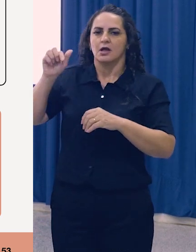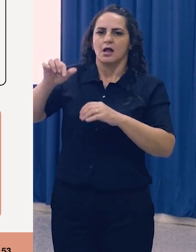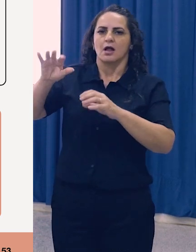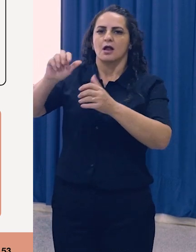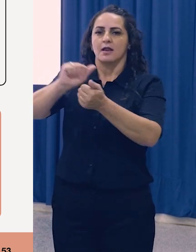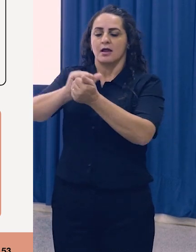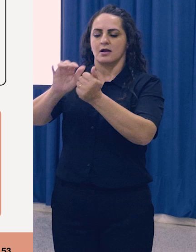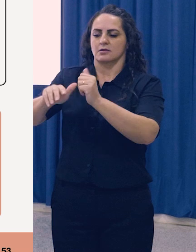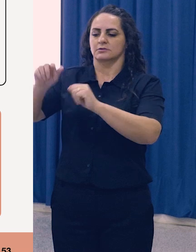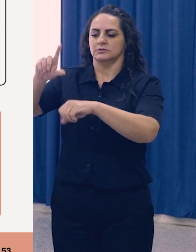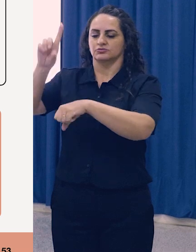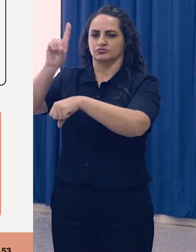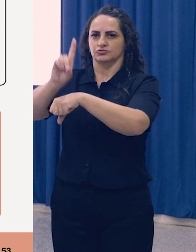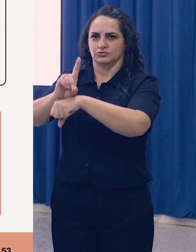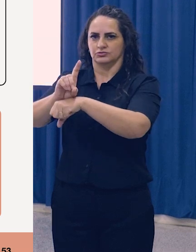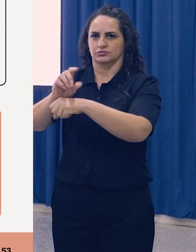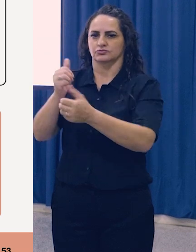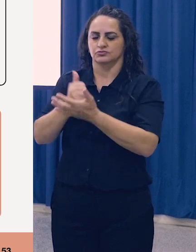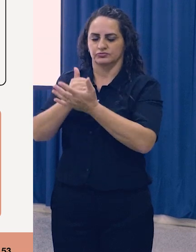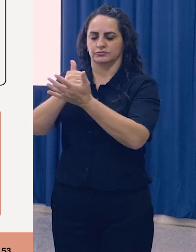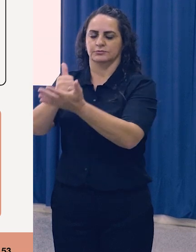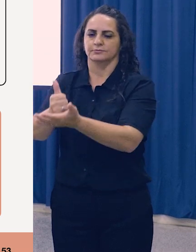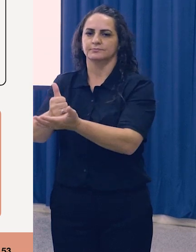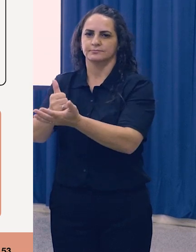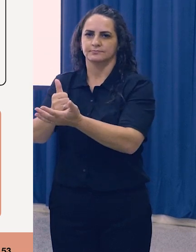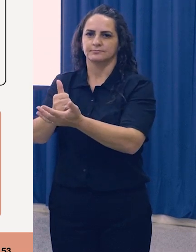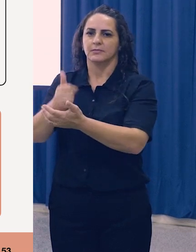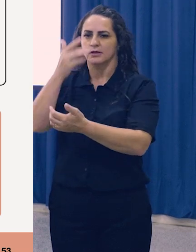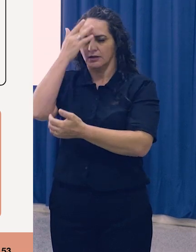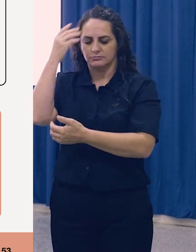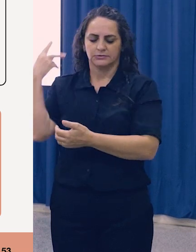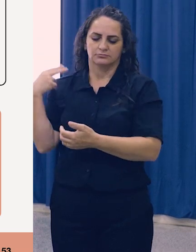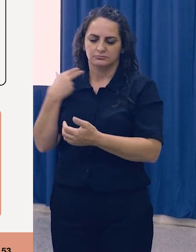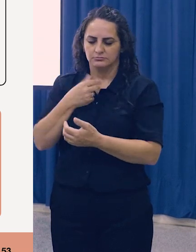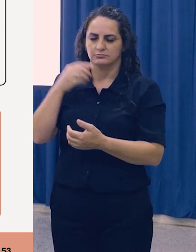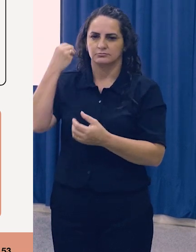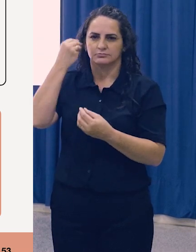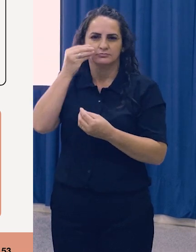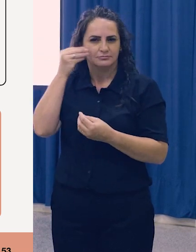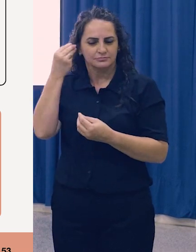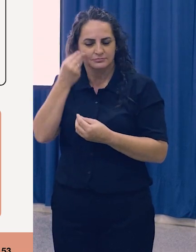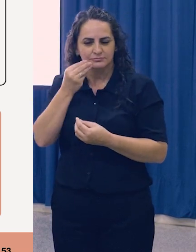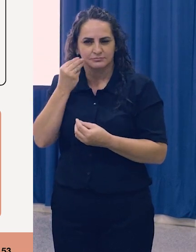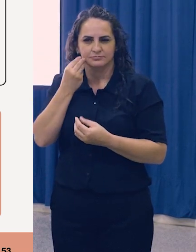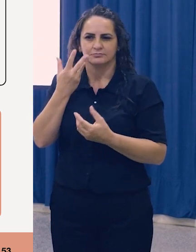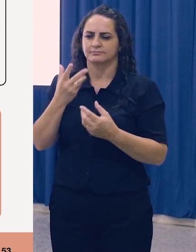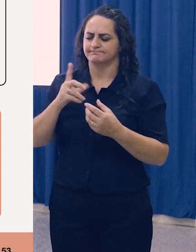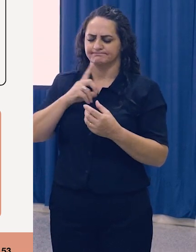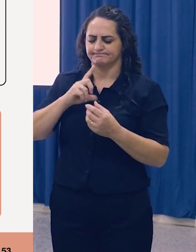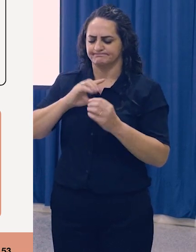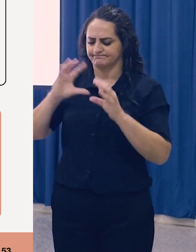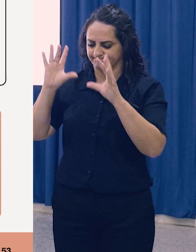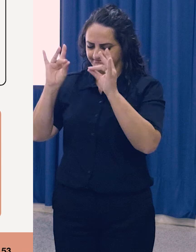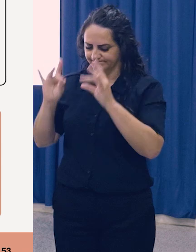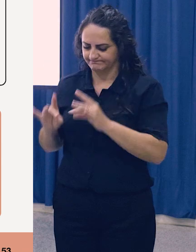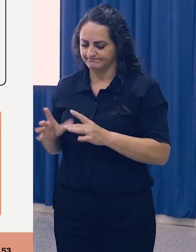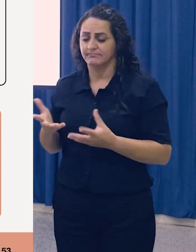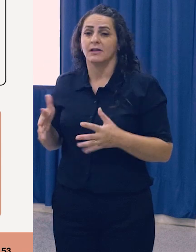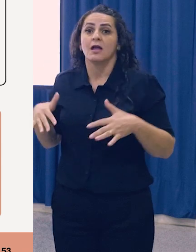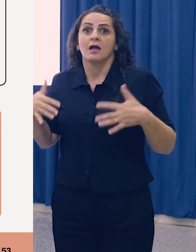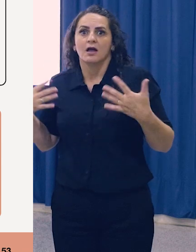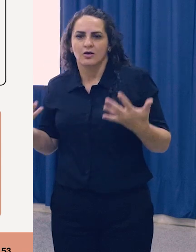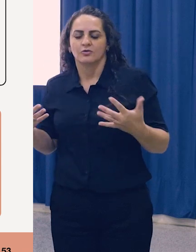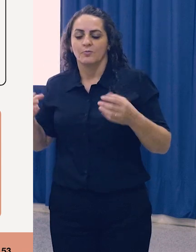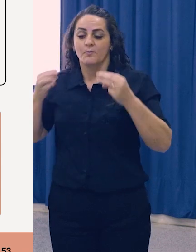arte, o assistente, o cabeleireiro, o maquiador, enfim. E quando a gente fala